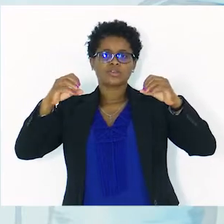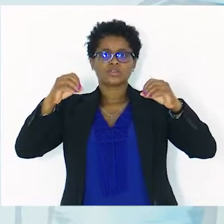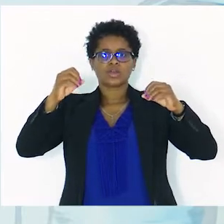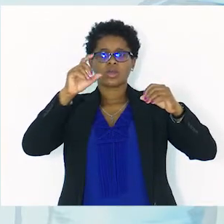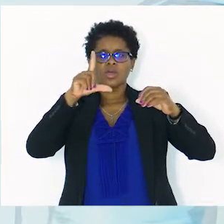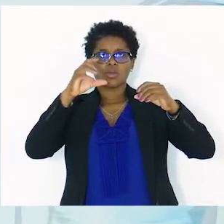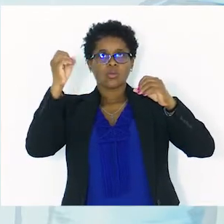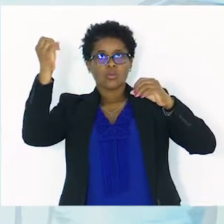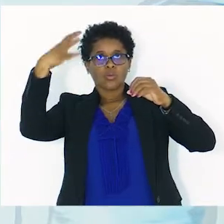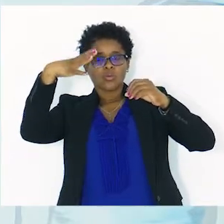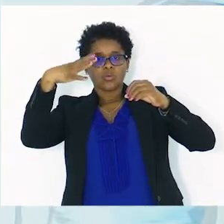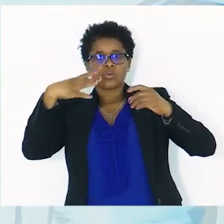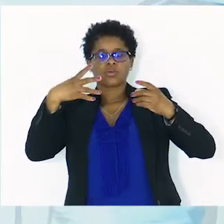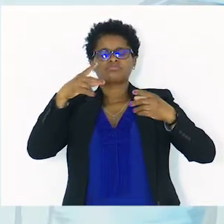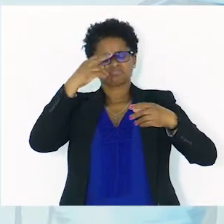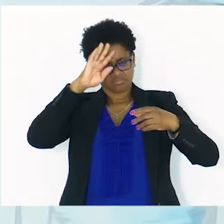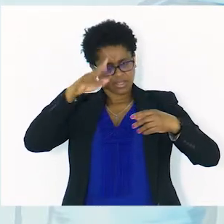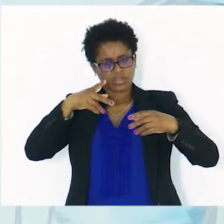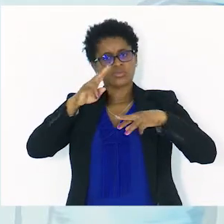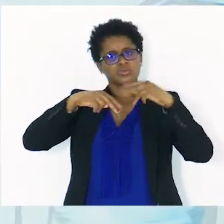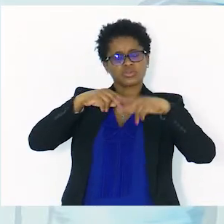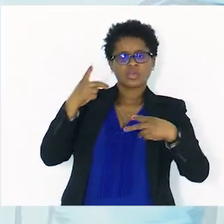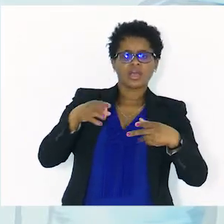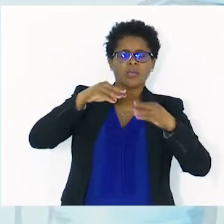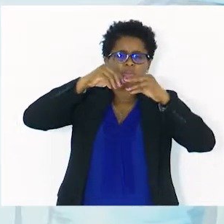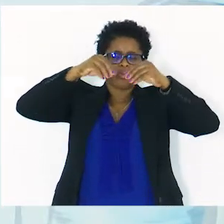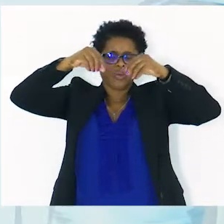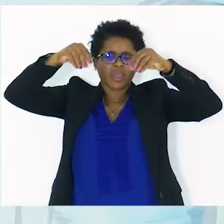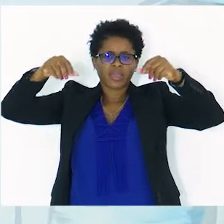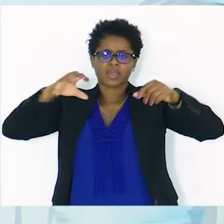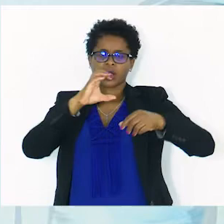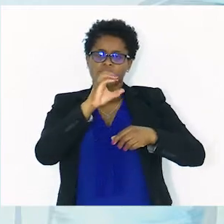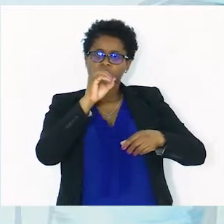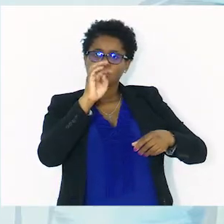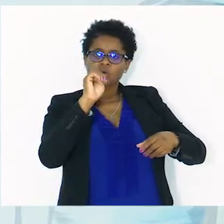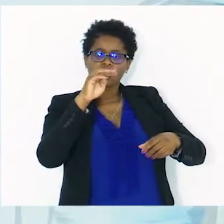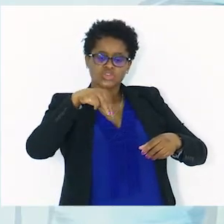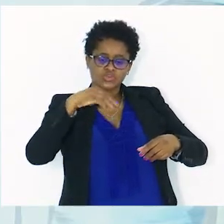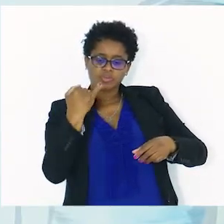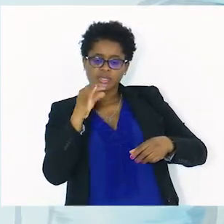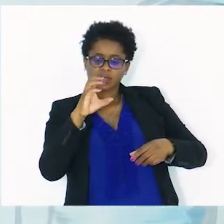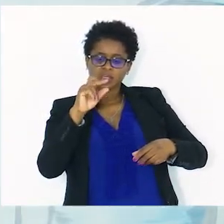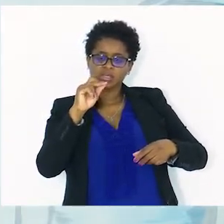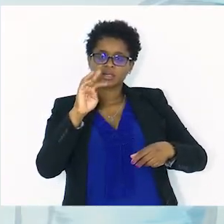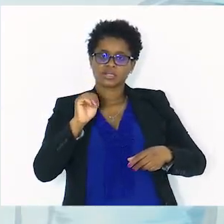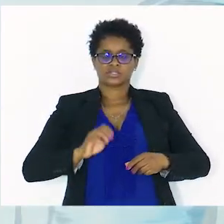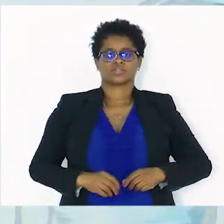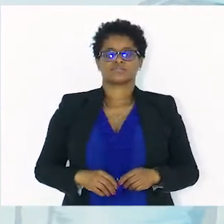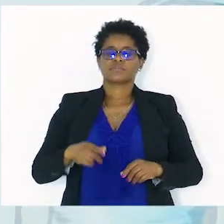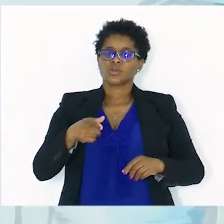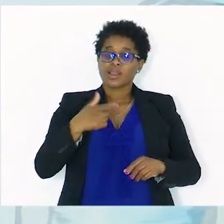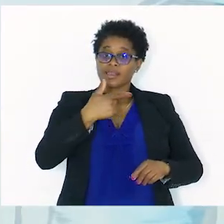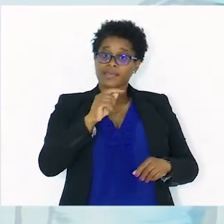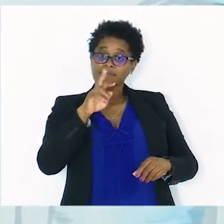que acredita-se que são formadas devido a poeiras cósmicas. Na